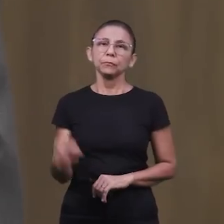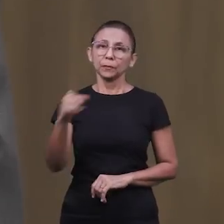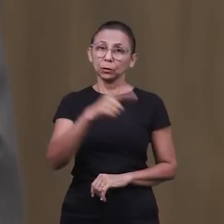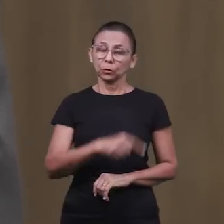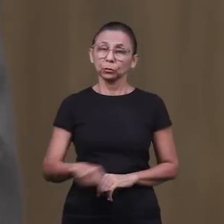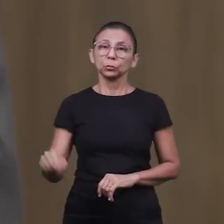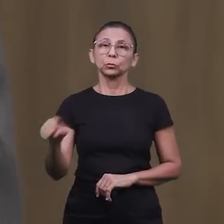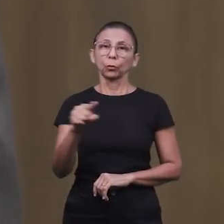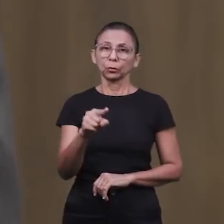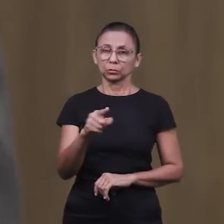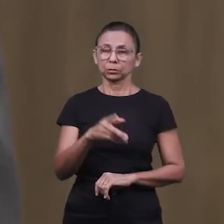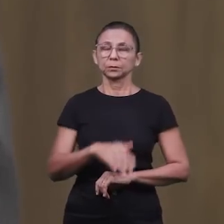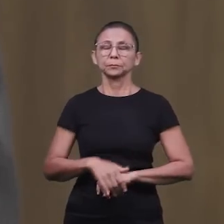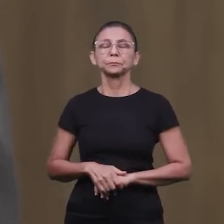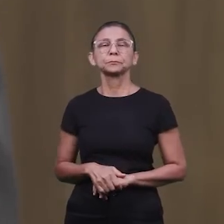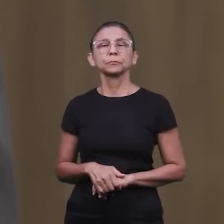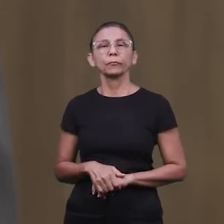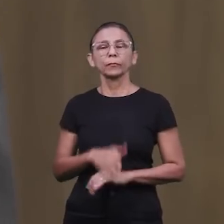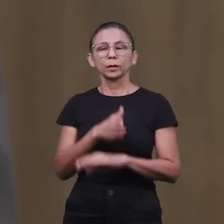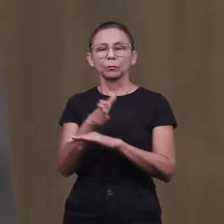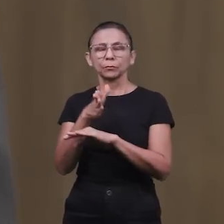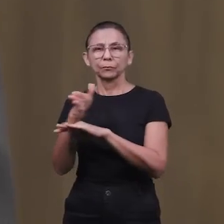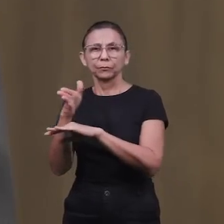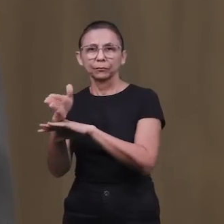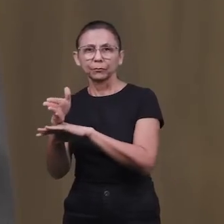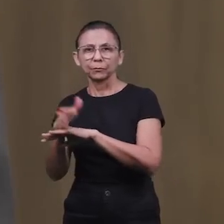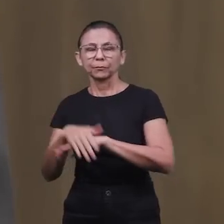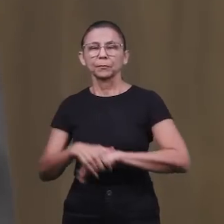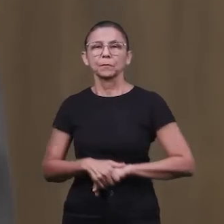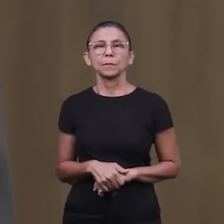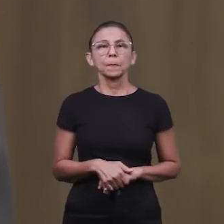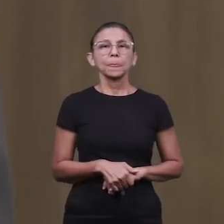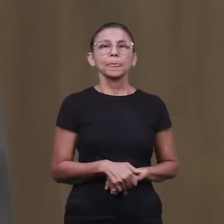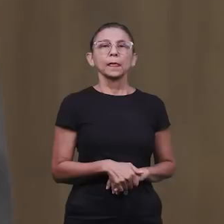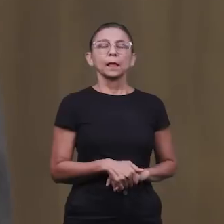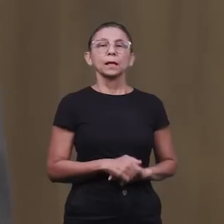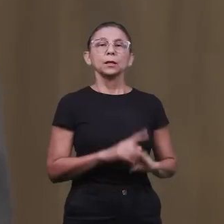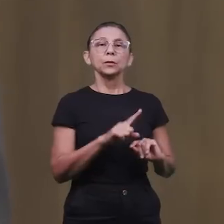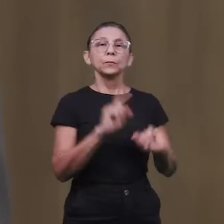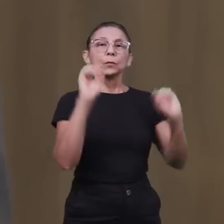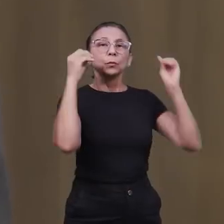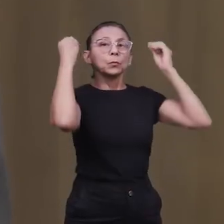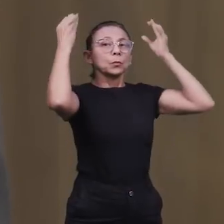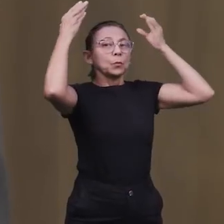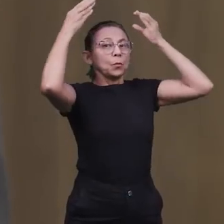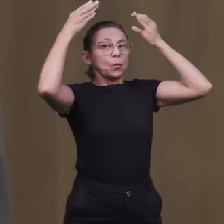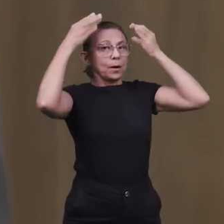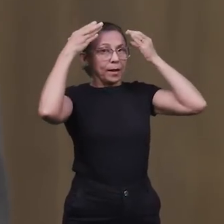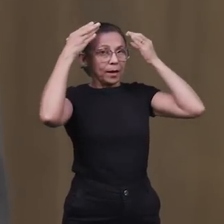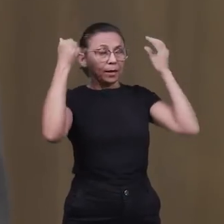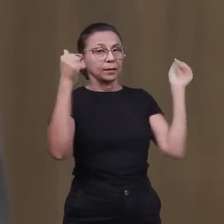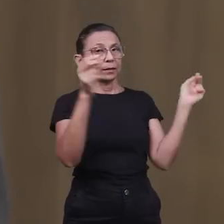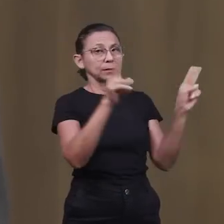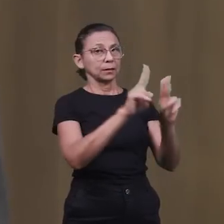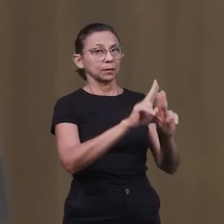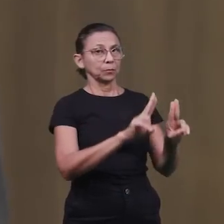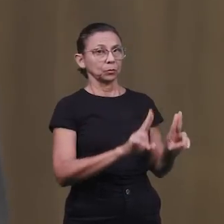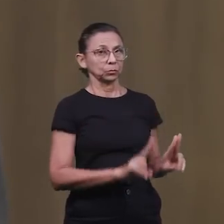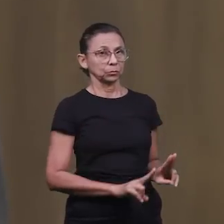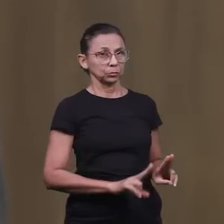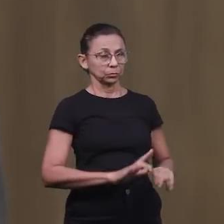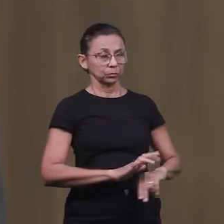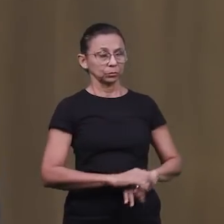adoração de todas as pessoas do seu reino a começar